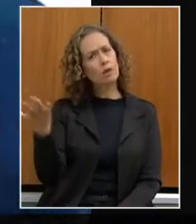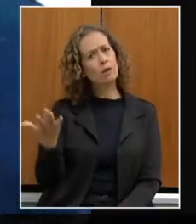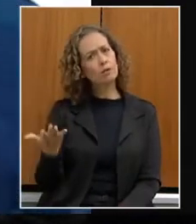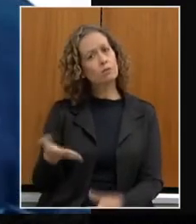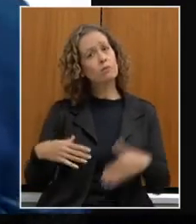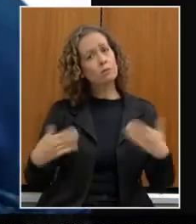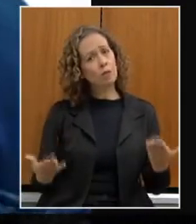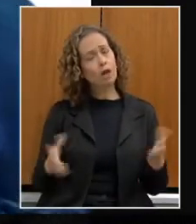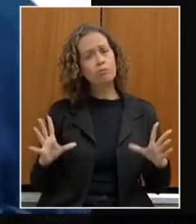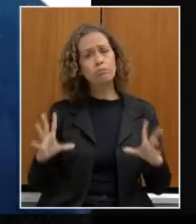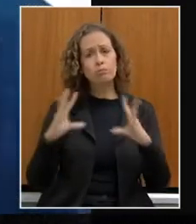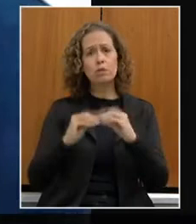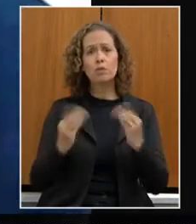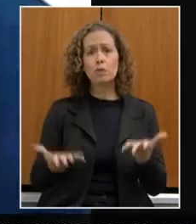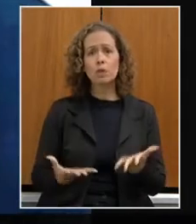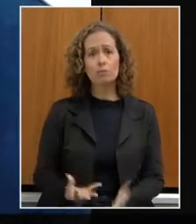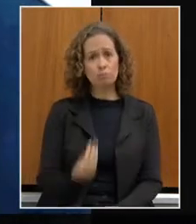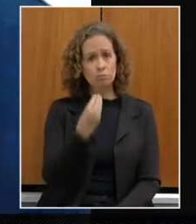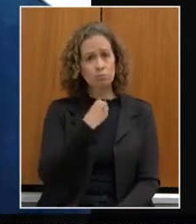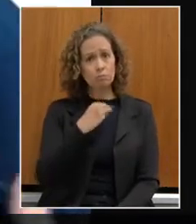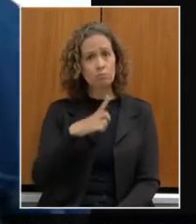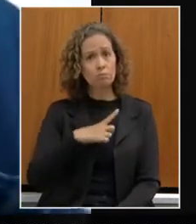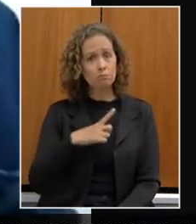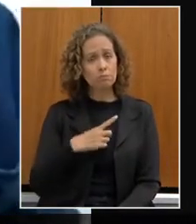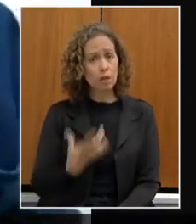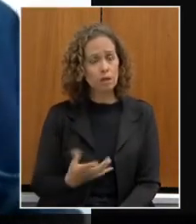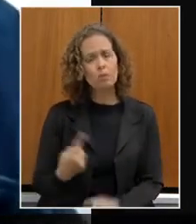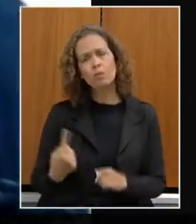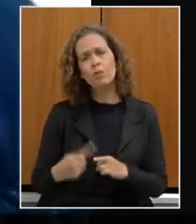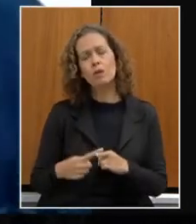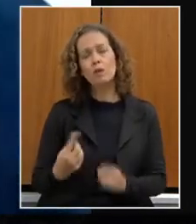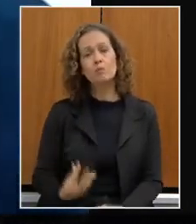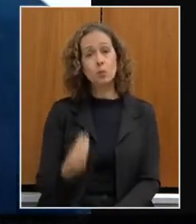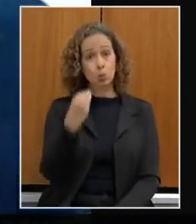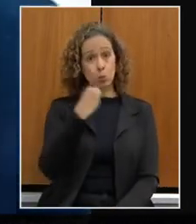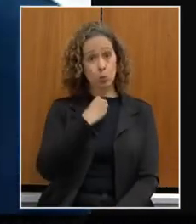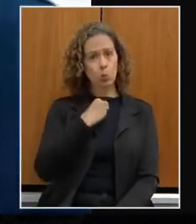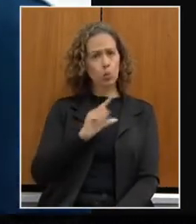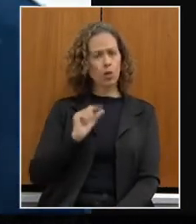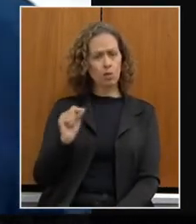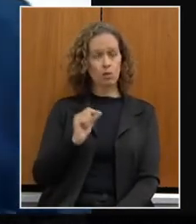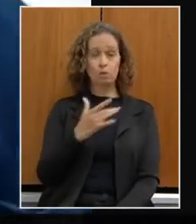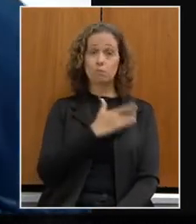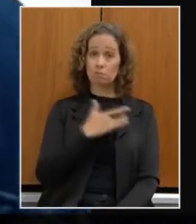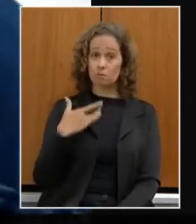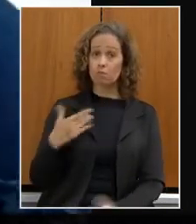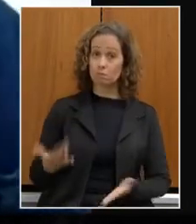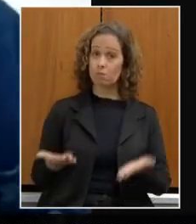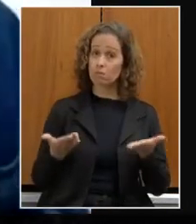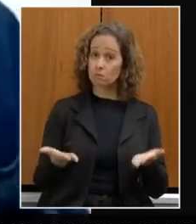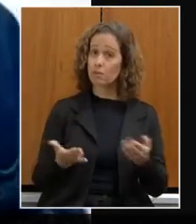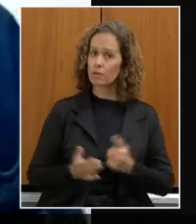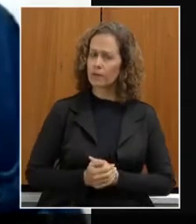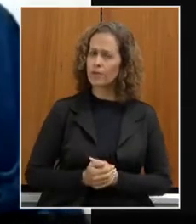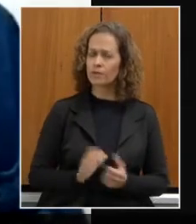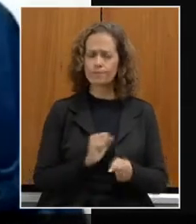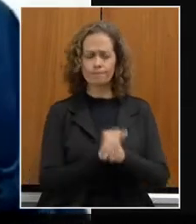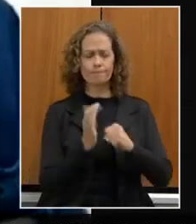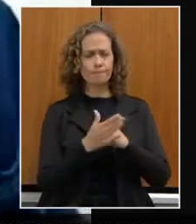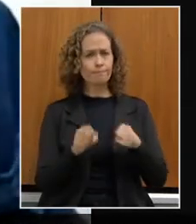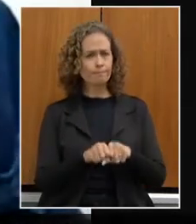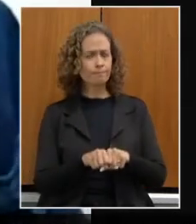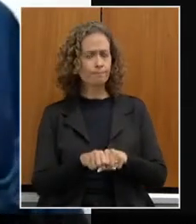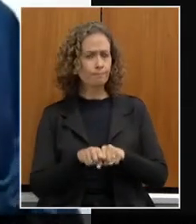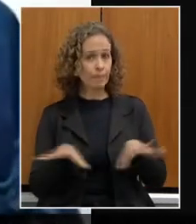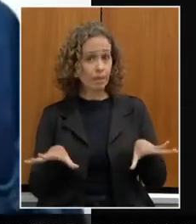resumido que dá lucro que o lucro nosso é a saúde não é a morte debaixo dessa pandemia nós